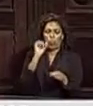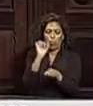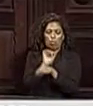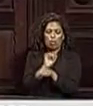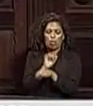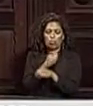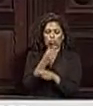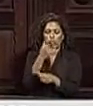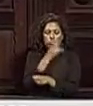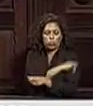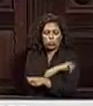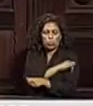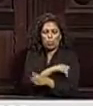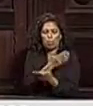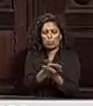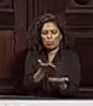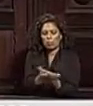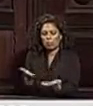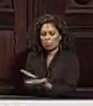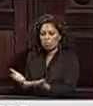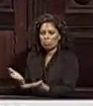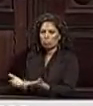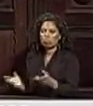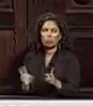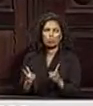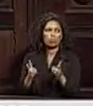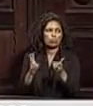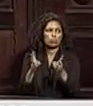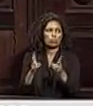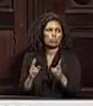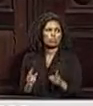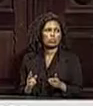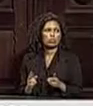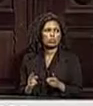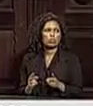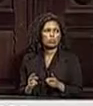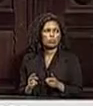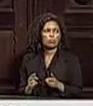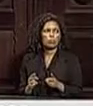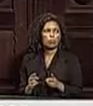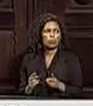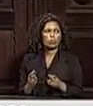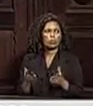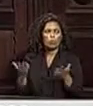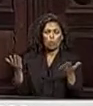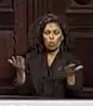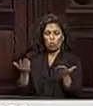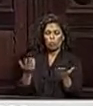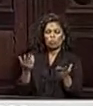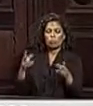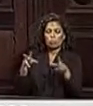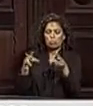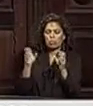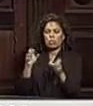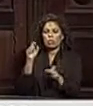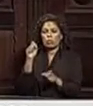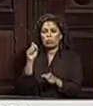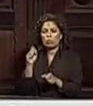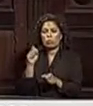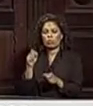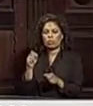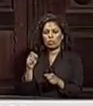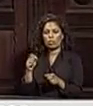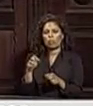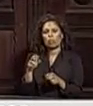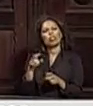regulamentação da Lei Candir, mas infelizmente o resultado ficou muito, muito aquém daquilo que nós mesmos havíamos proposto, porque modestamente